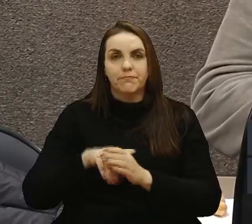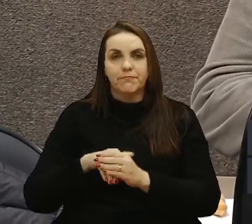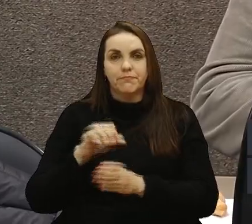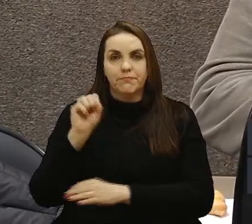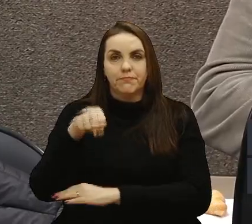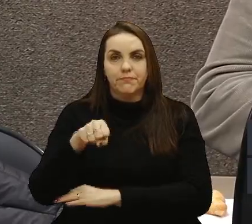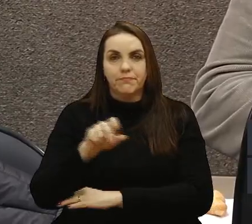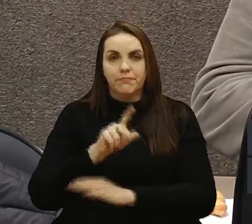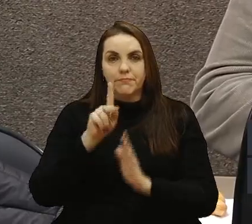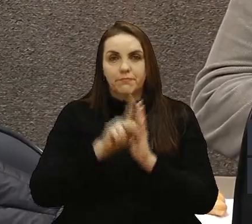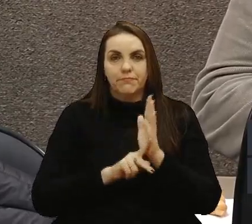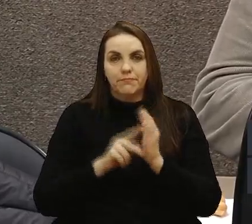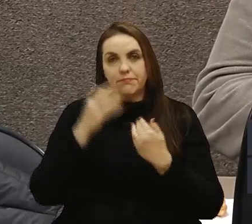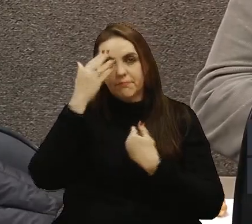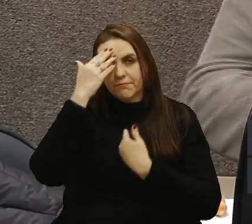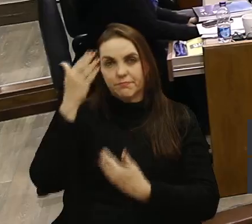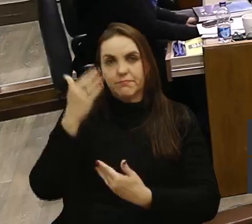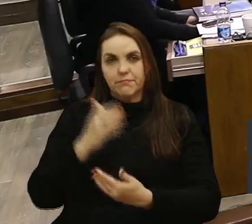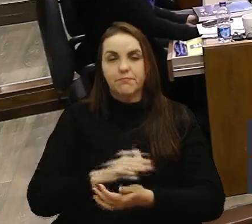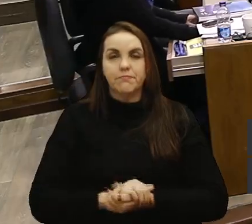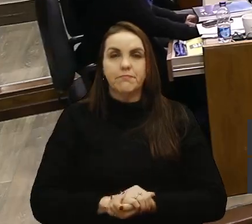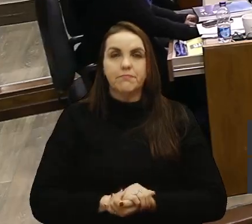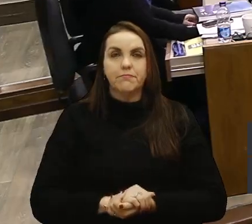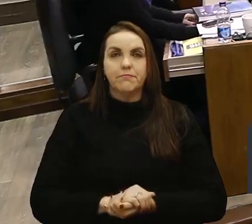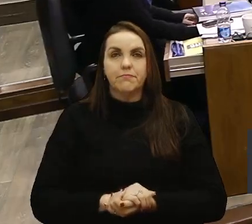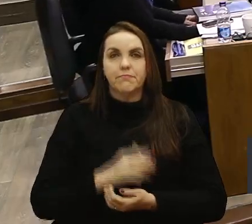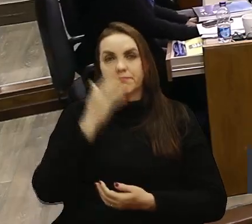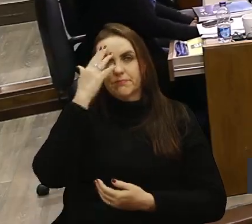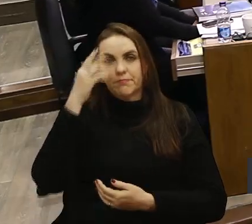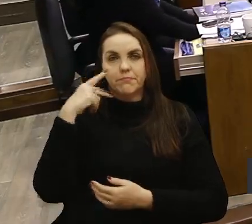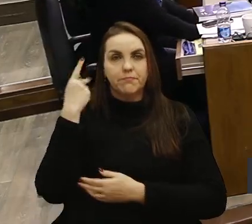votando favorável a esse projeto. Muito obrigado. Obrigado, vereador Fiuza. A próxima vereadora